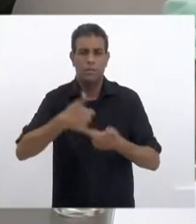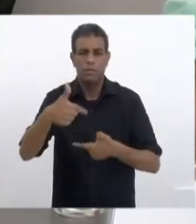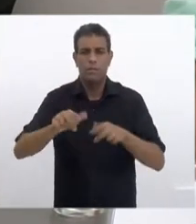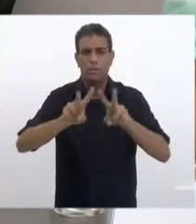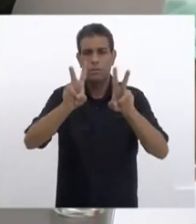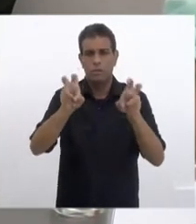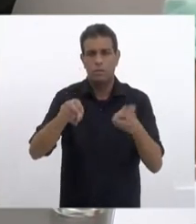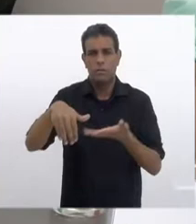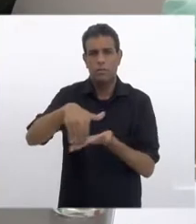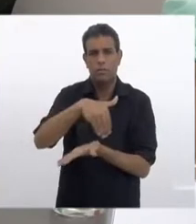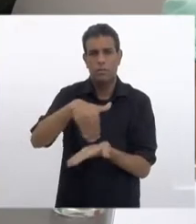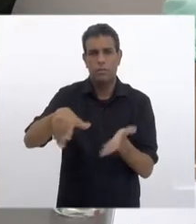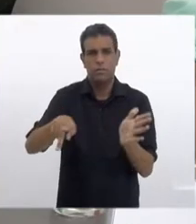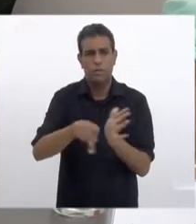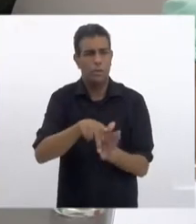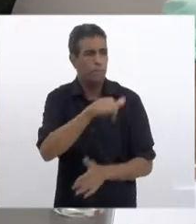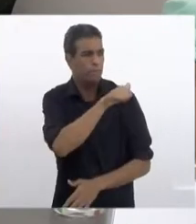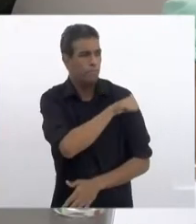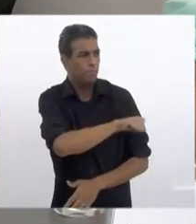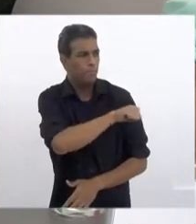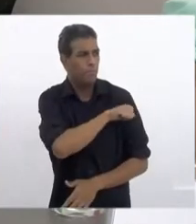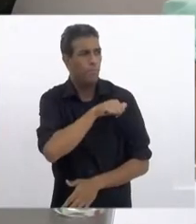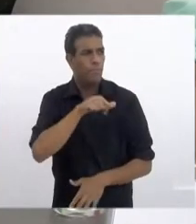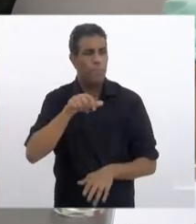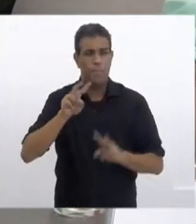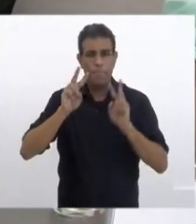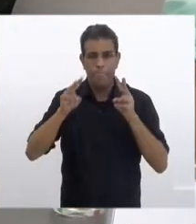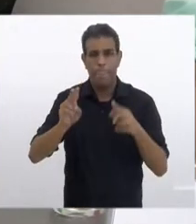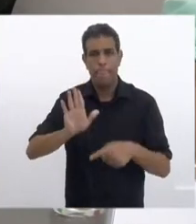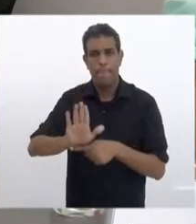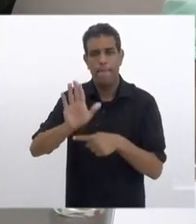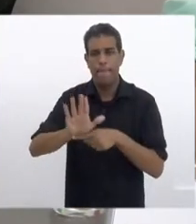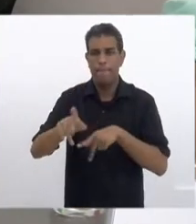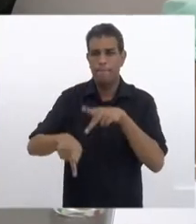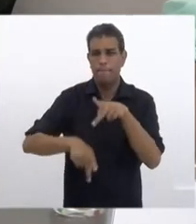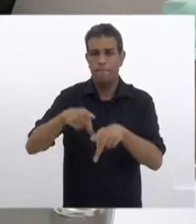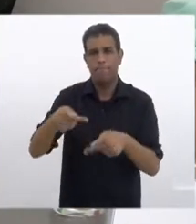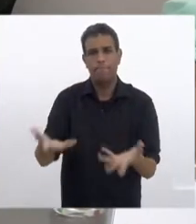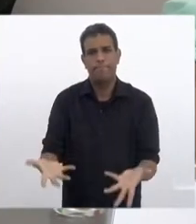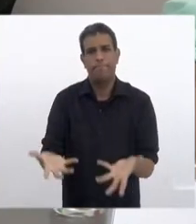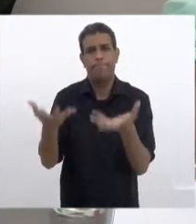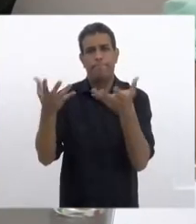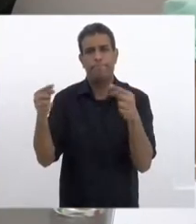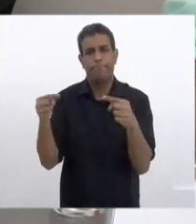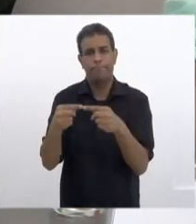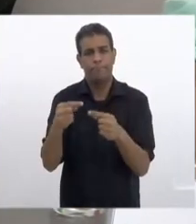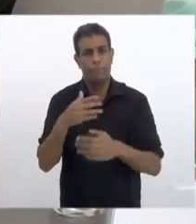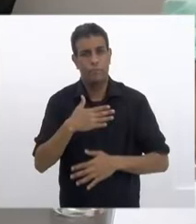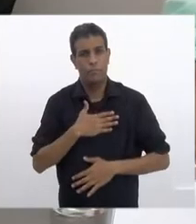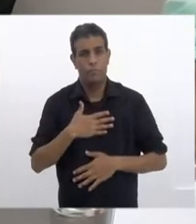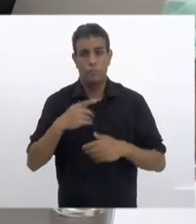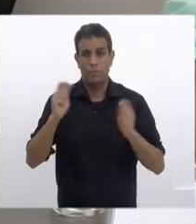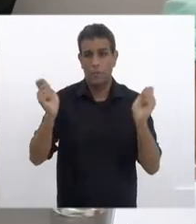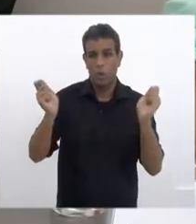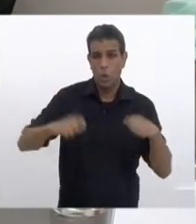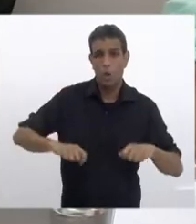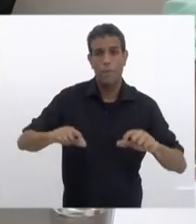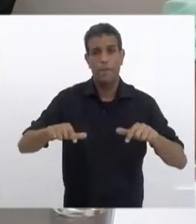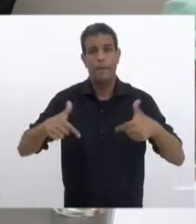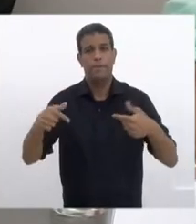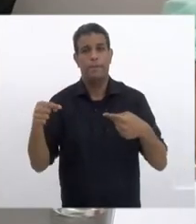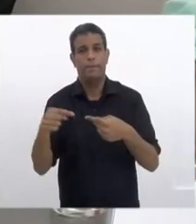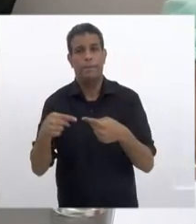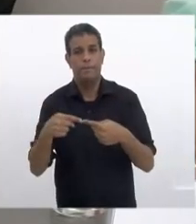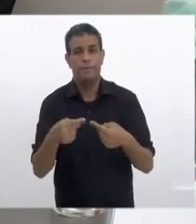da Secretaria Estadual de Saúde, junto às populações vulneráveis, e aí, no caso da minha competência, isso inclui